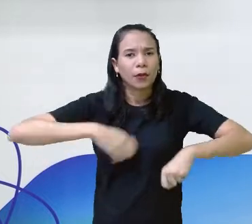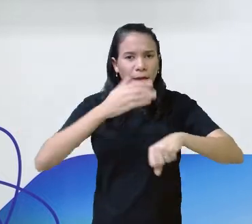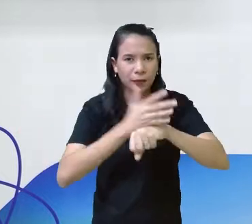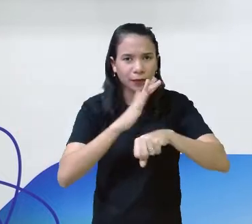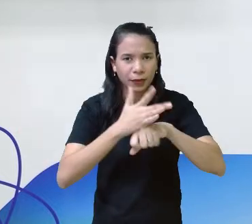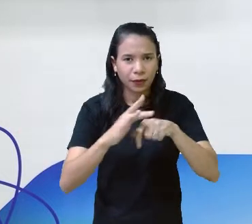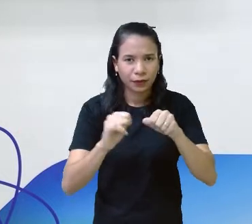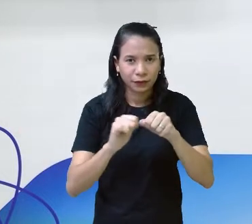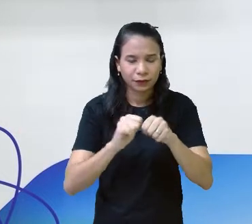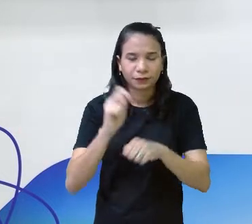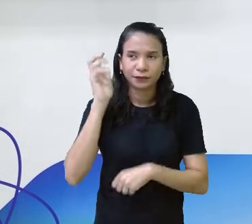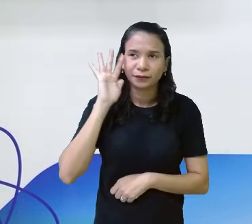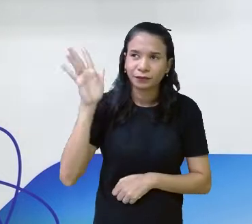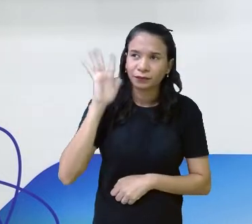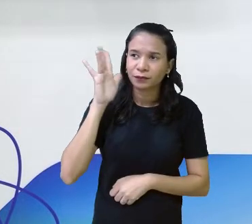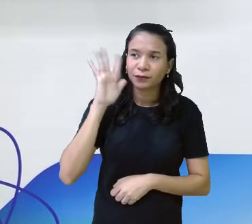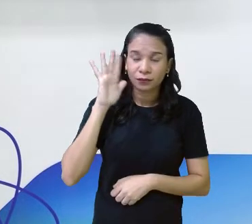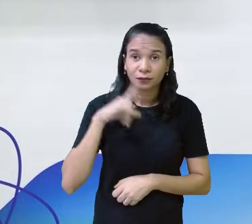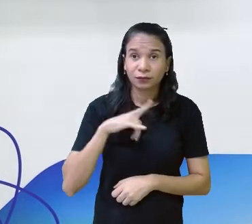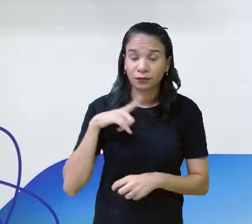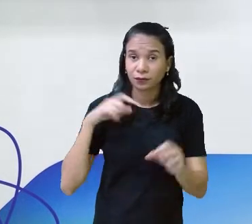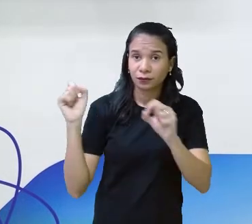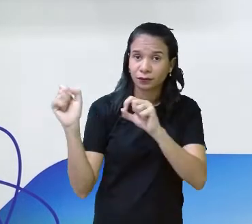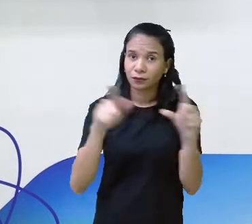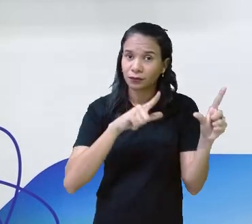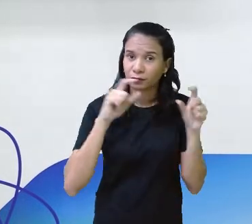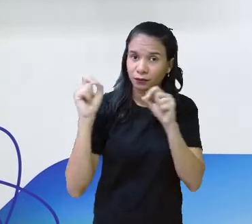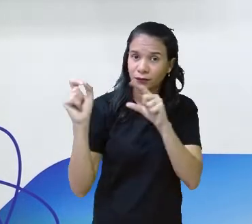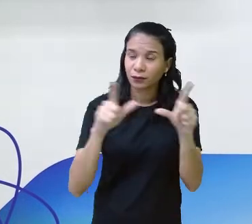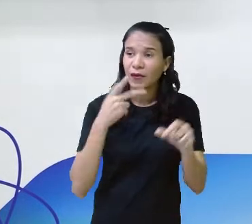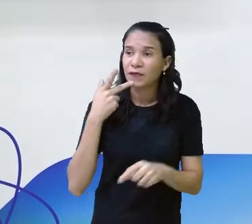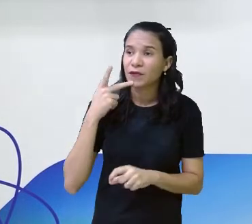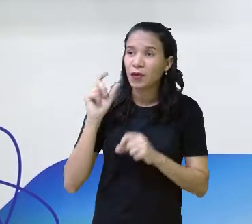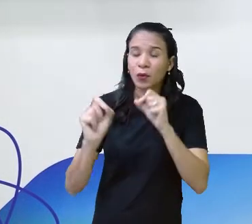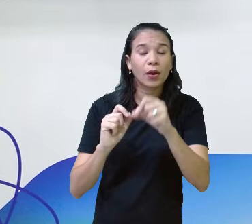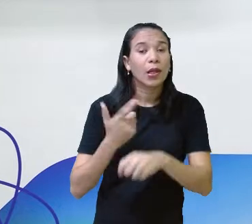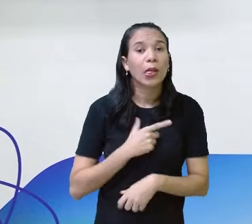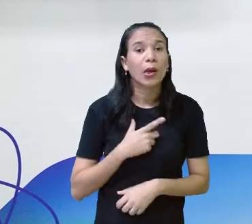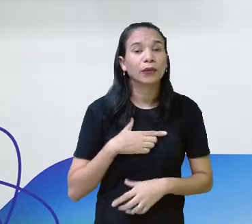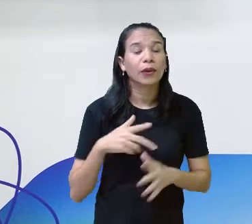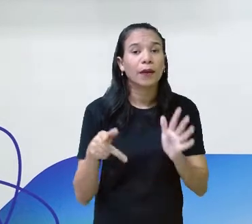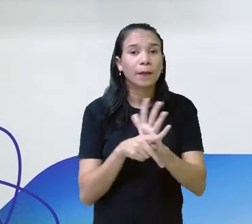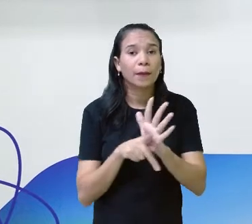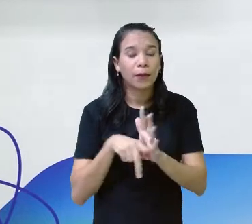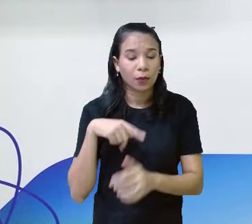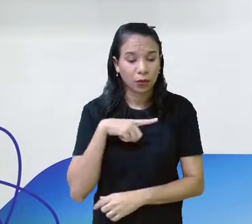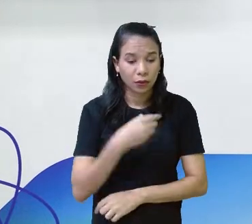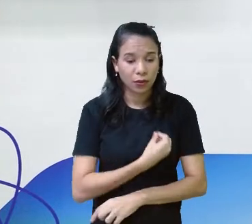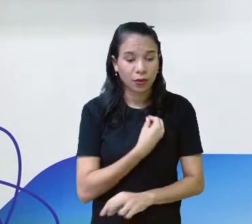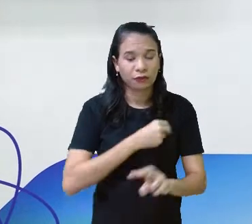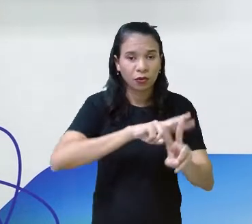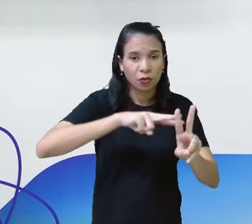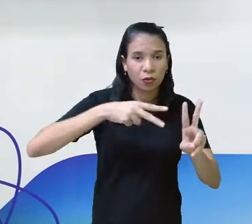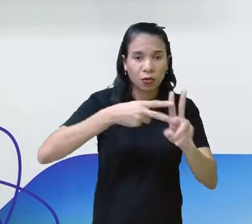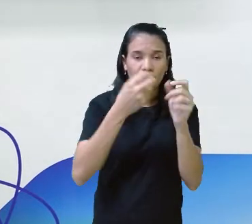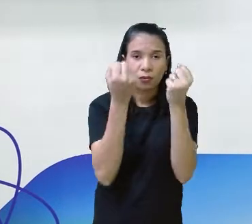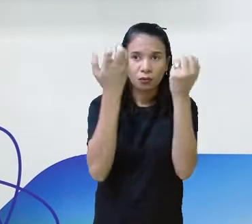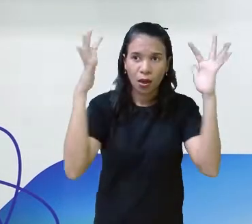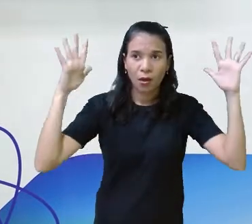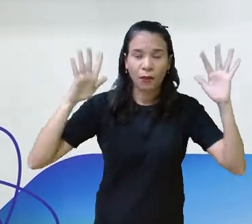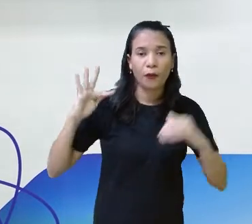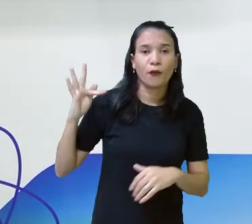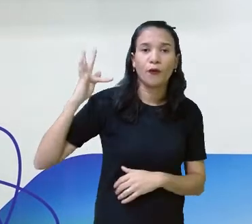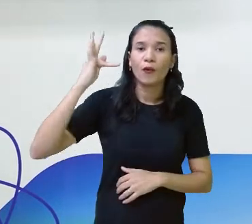fazer. Imagine, no finzinho do meu slide aqui está dizendo o seguinte, ó, sem garantir a existência dos recursos e do meio ambiente para